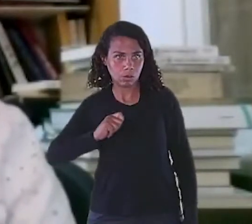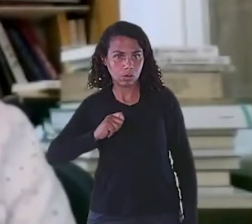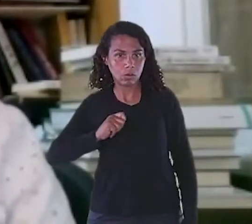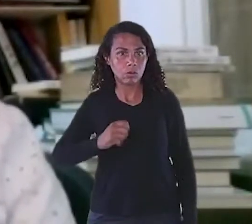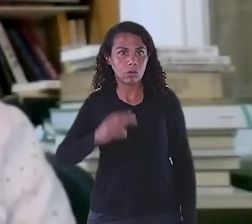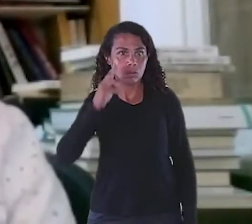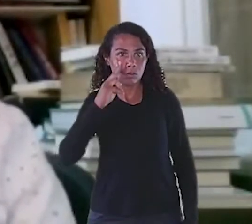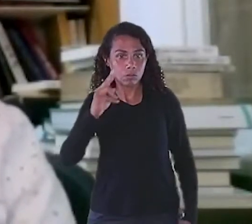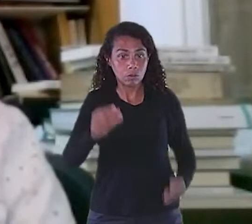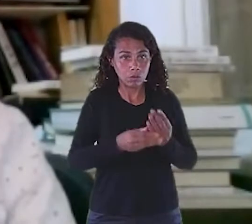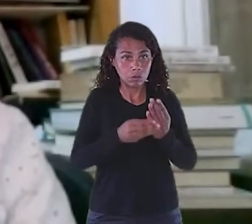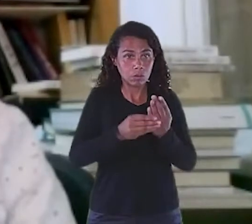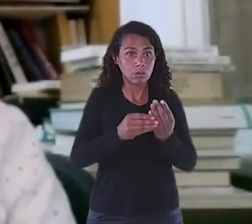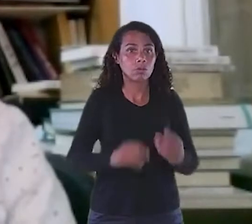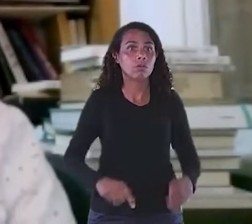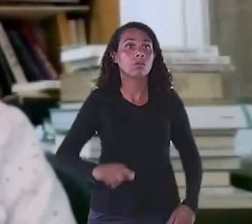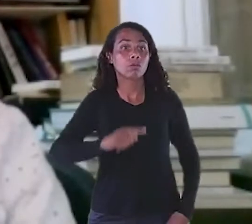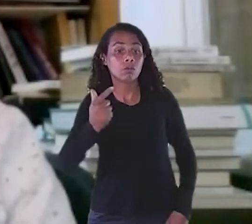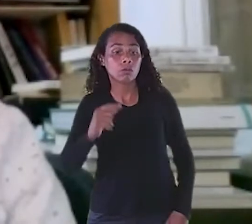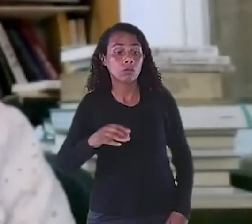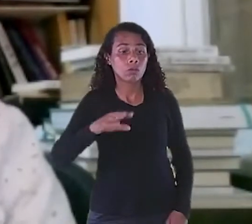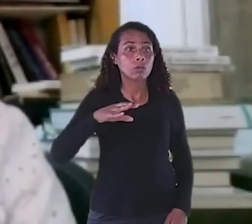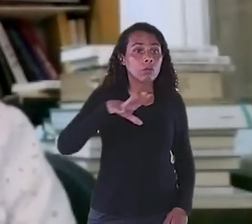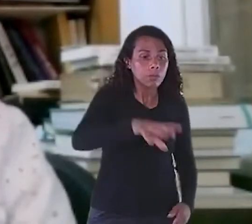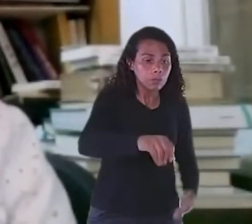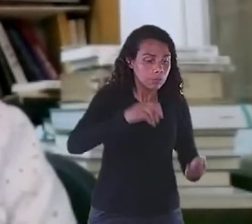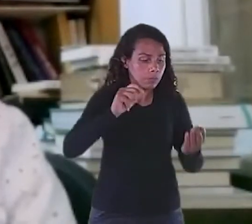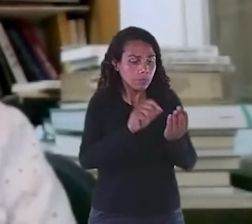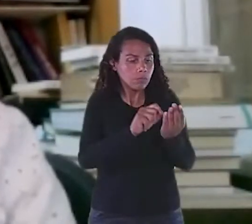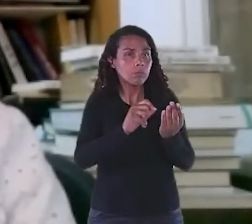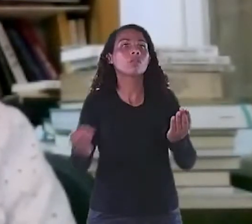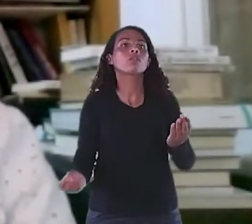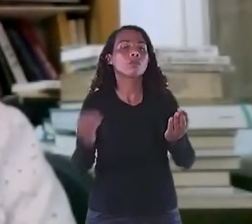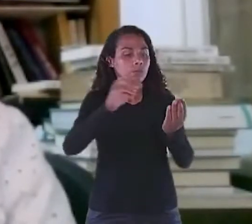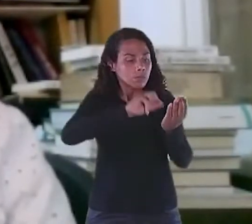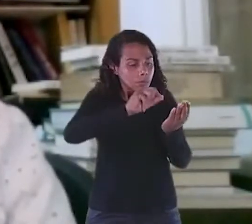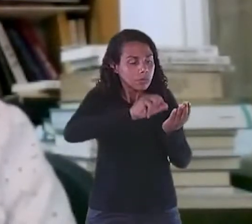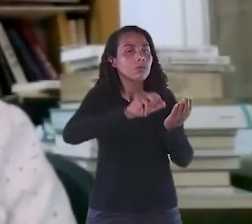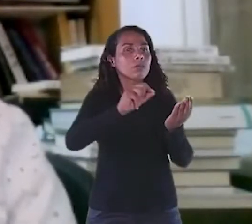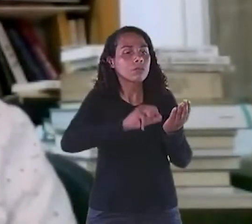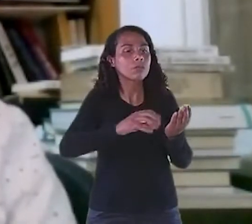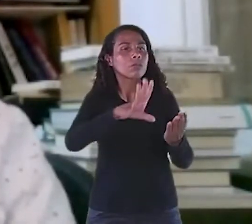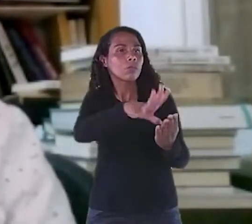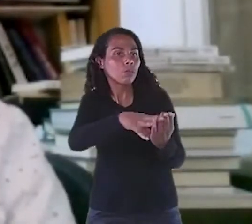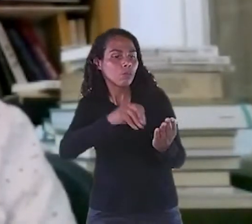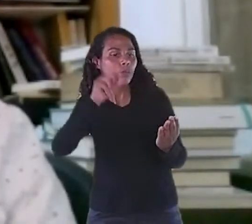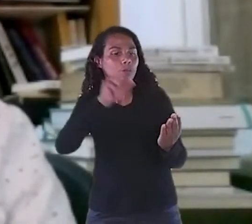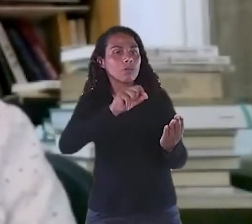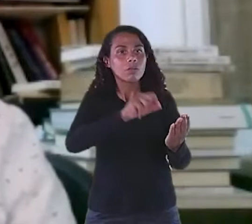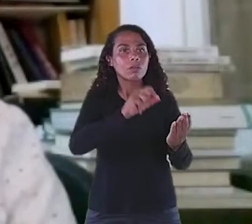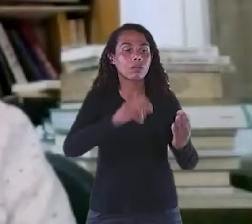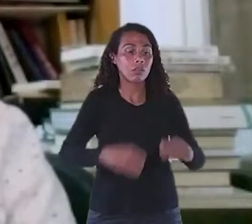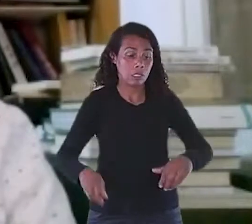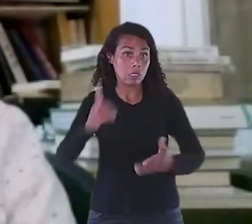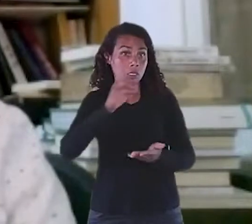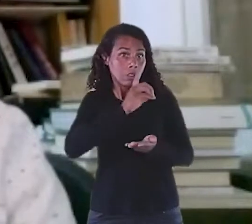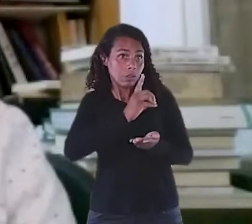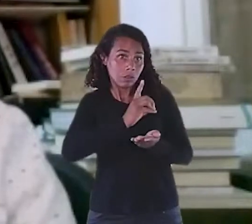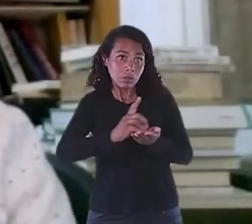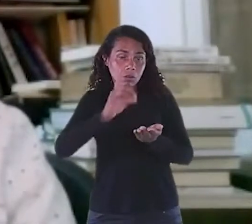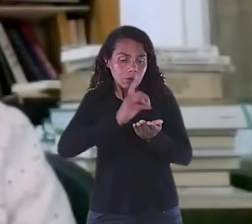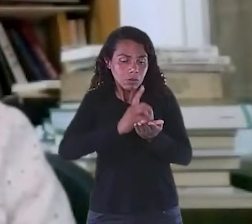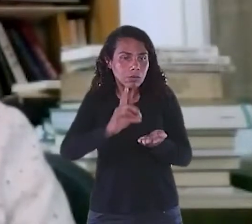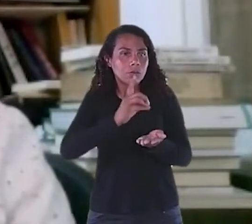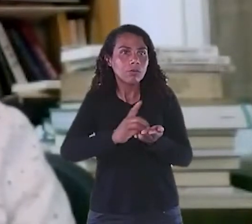e eu tenho já outros livros de crônicas lá por ele. Tenho também um dicionarinho, né,